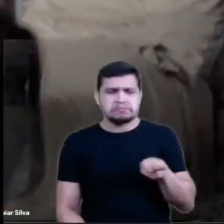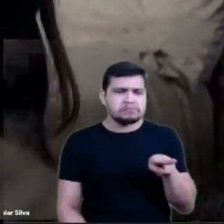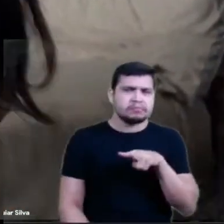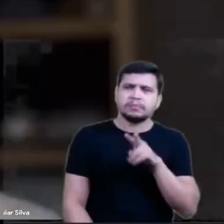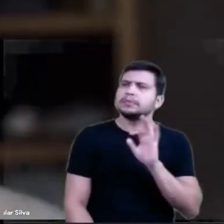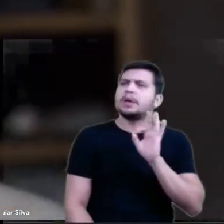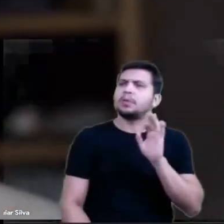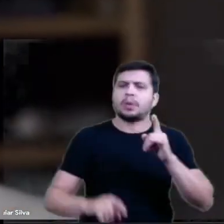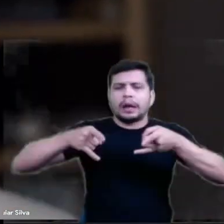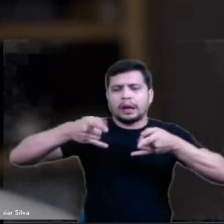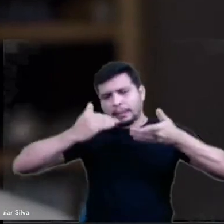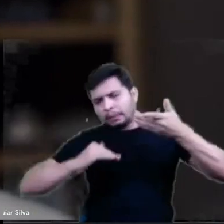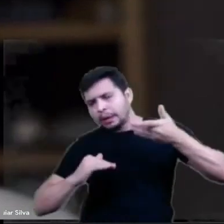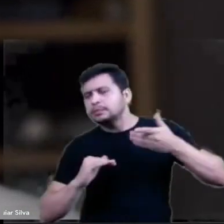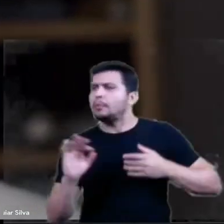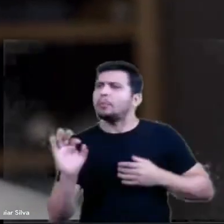Nem debaixo da cama.